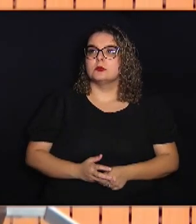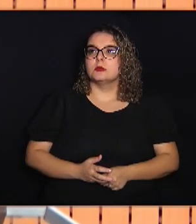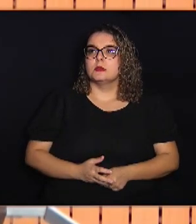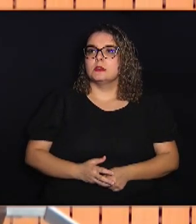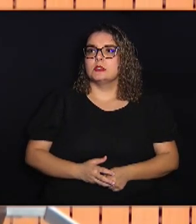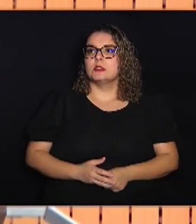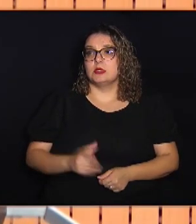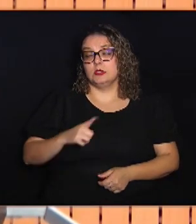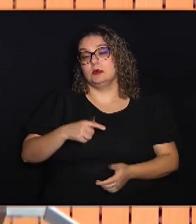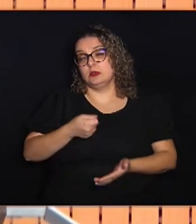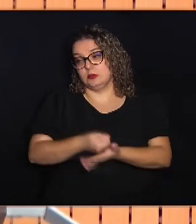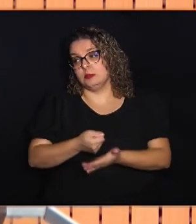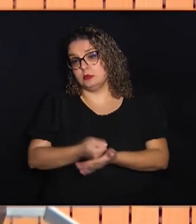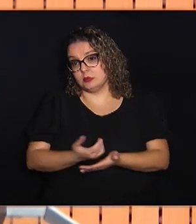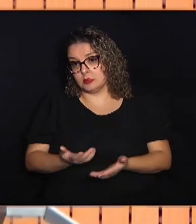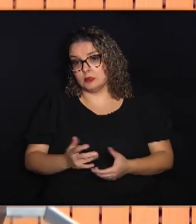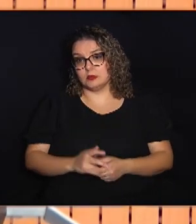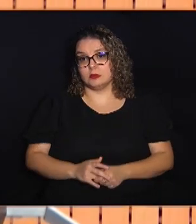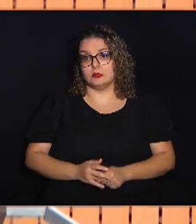por dever